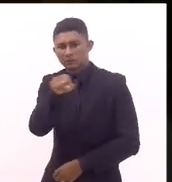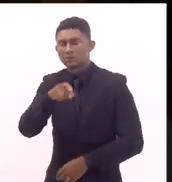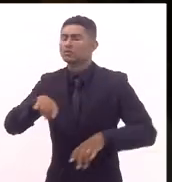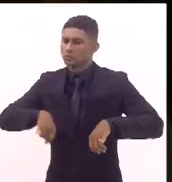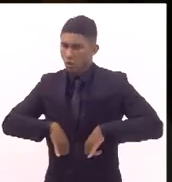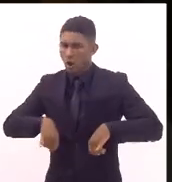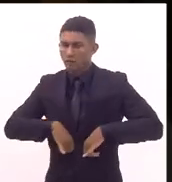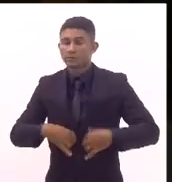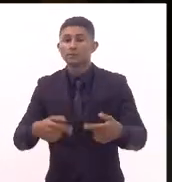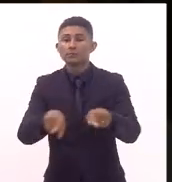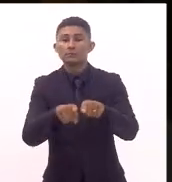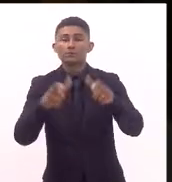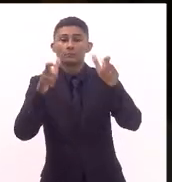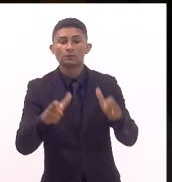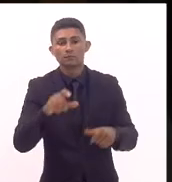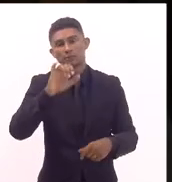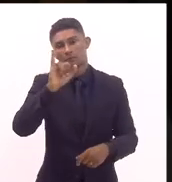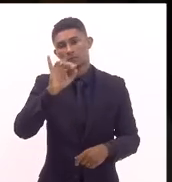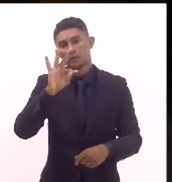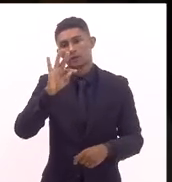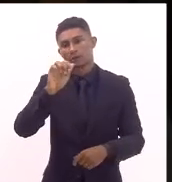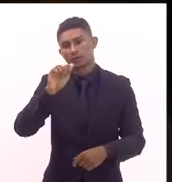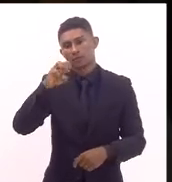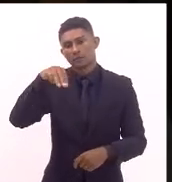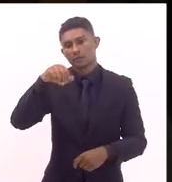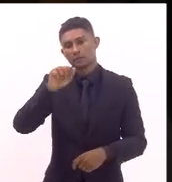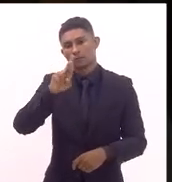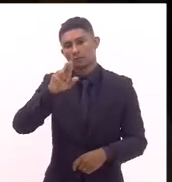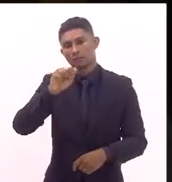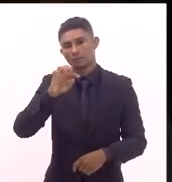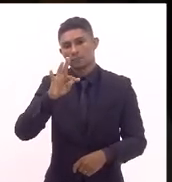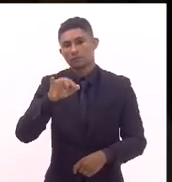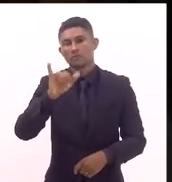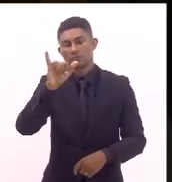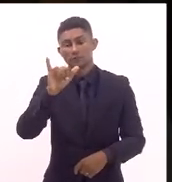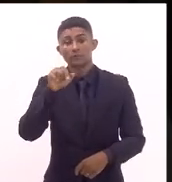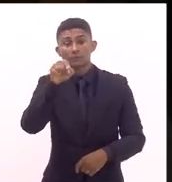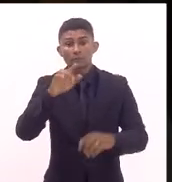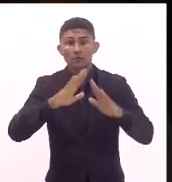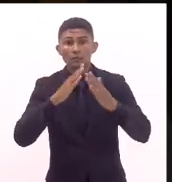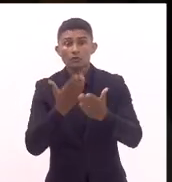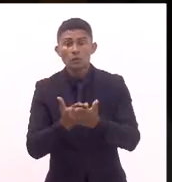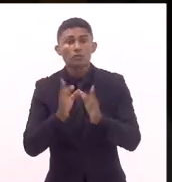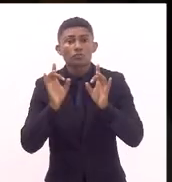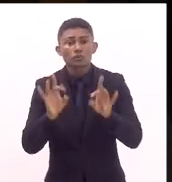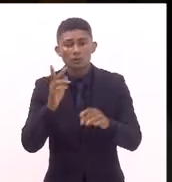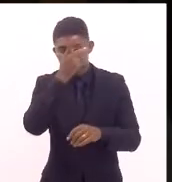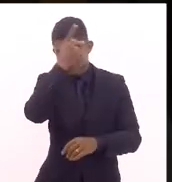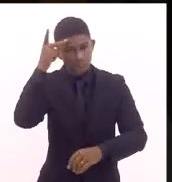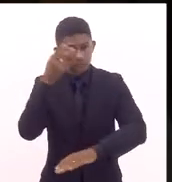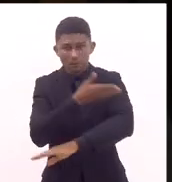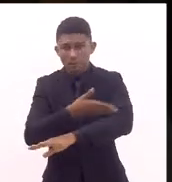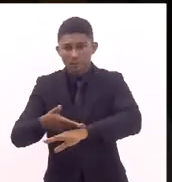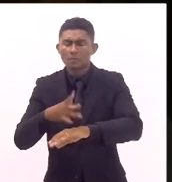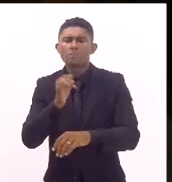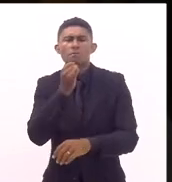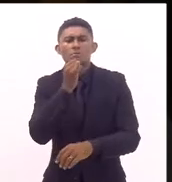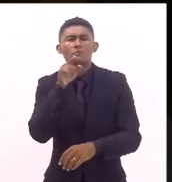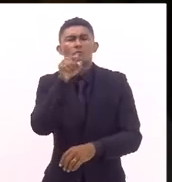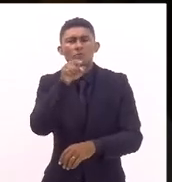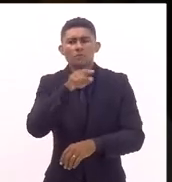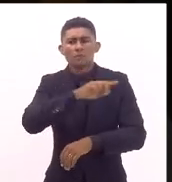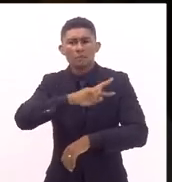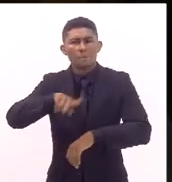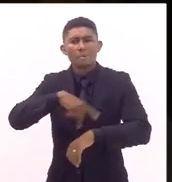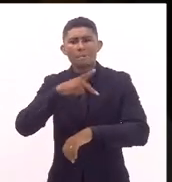no Itamaraty que era uma escola de brancos e você vai ao exterior pensa